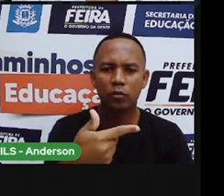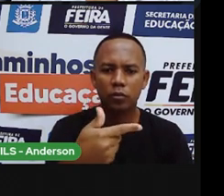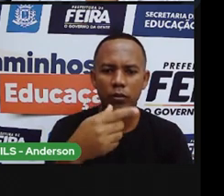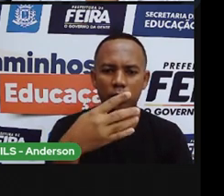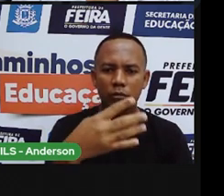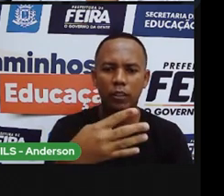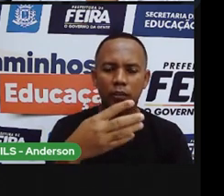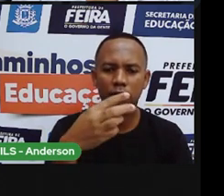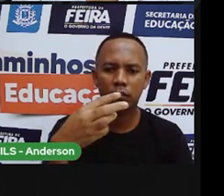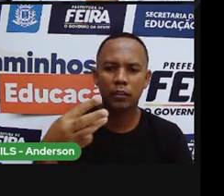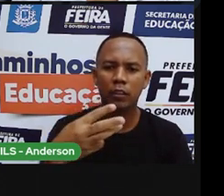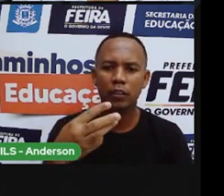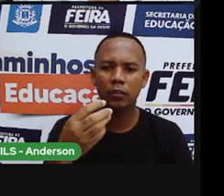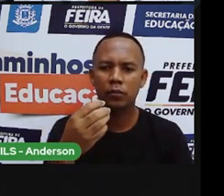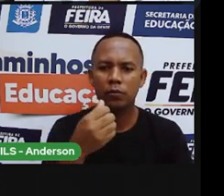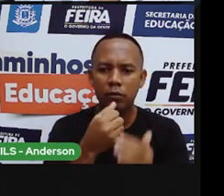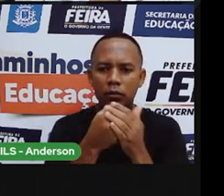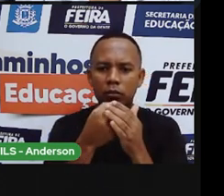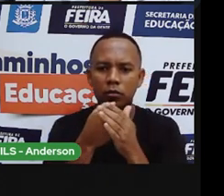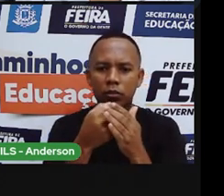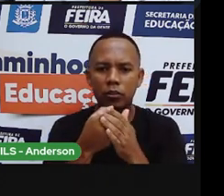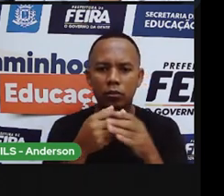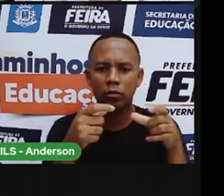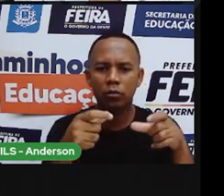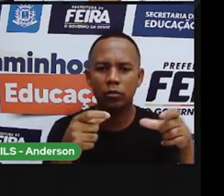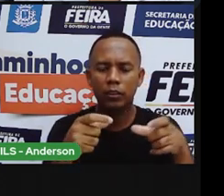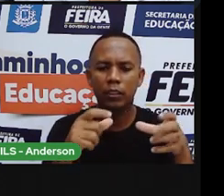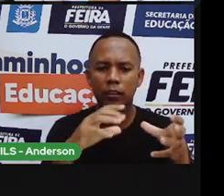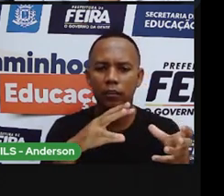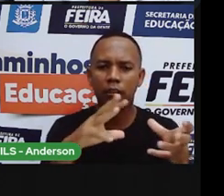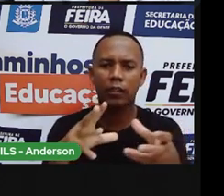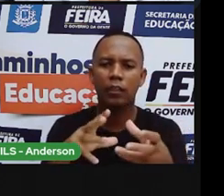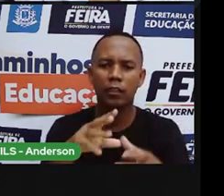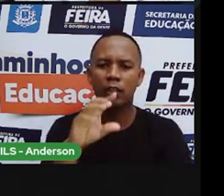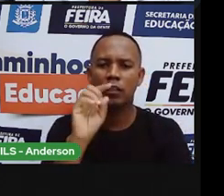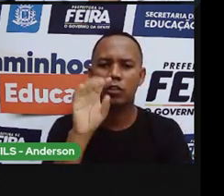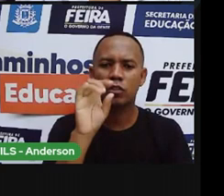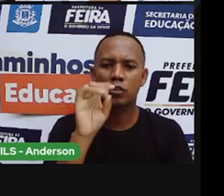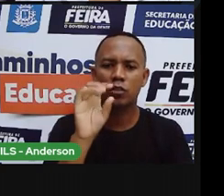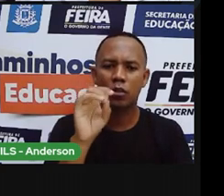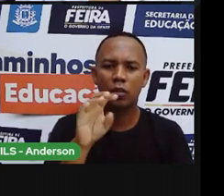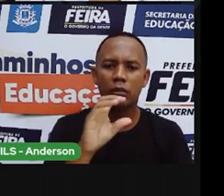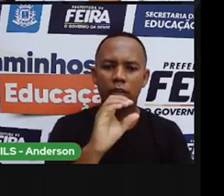1,243% fica escondida no interior da Terra. Sobram apenas